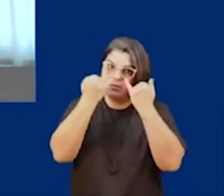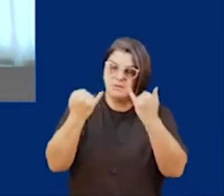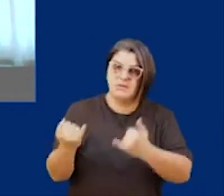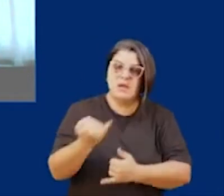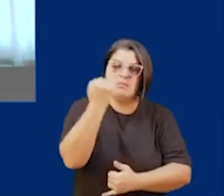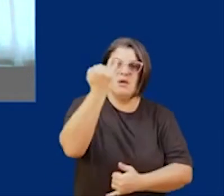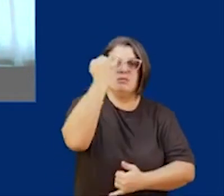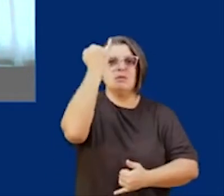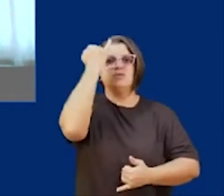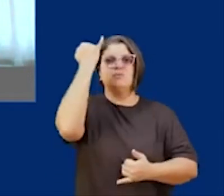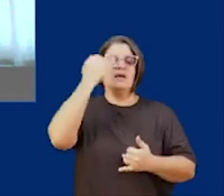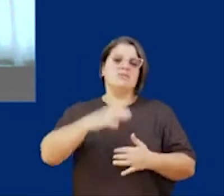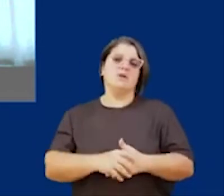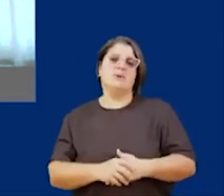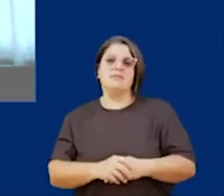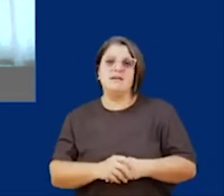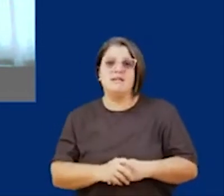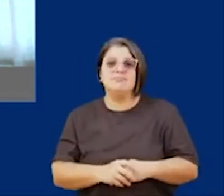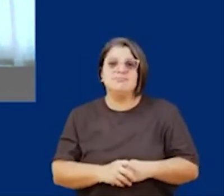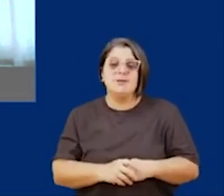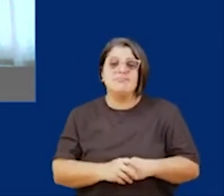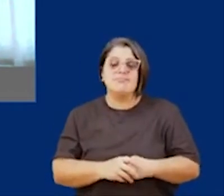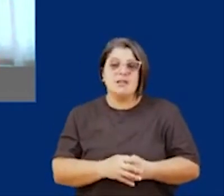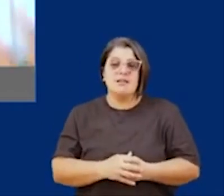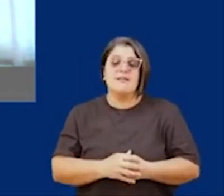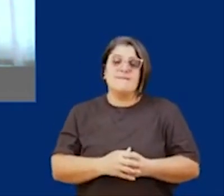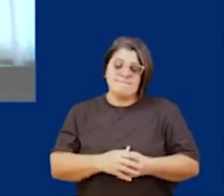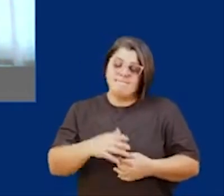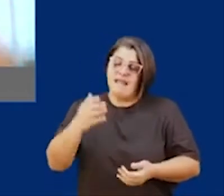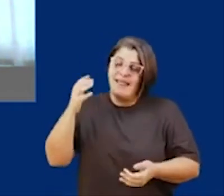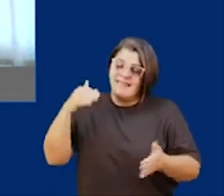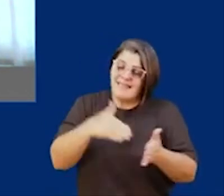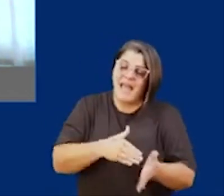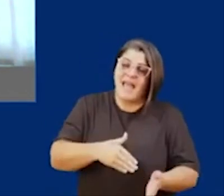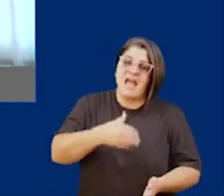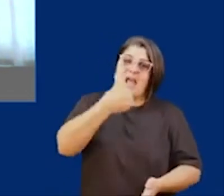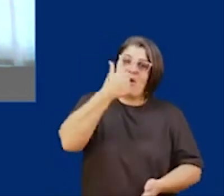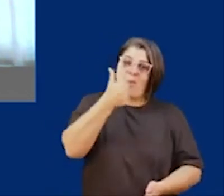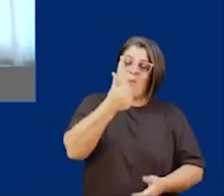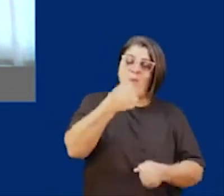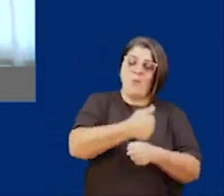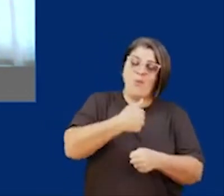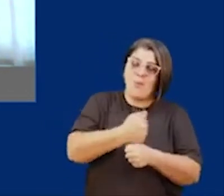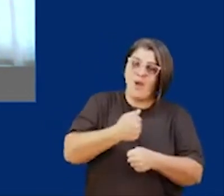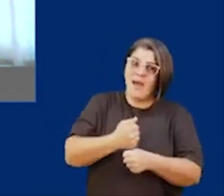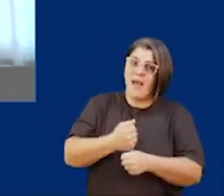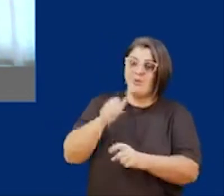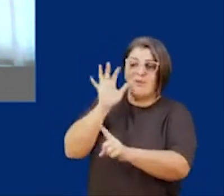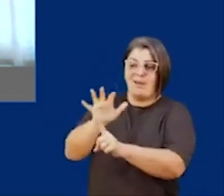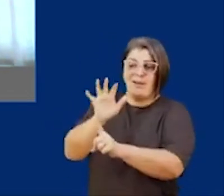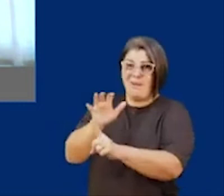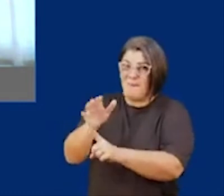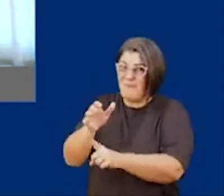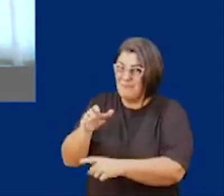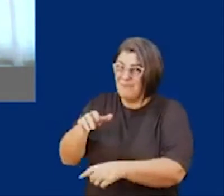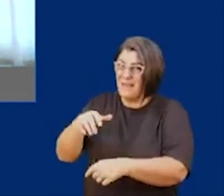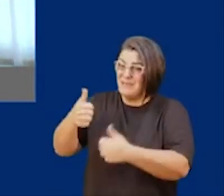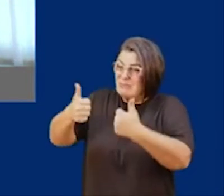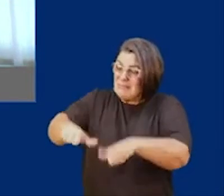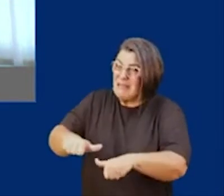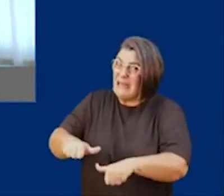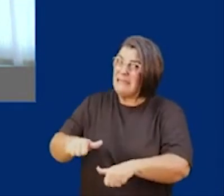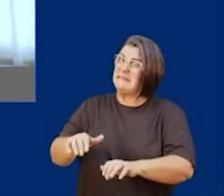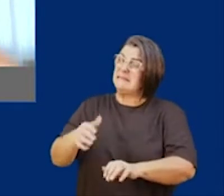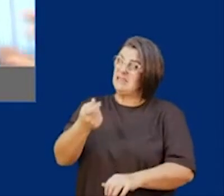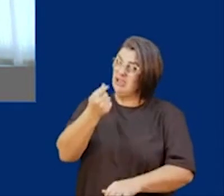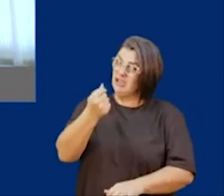essa ideia de que tudo bem com fórmula até 1 ano, se isso não significar um impacto financeiro para você muito grande. Sobre o